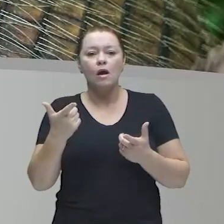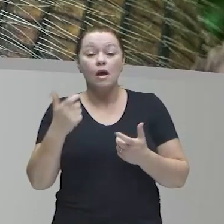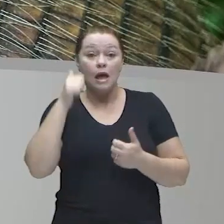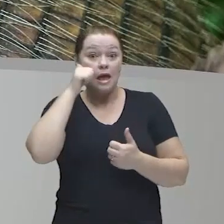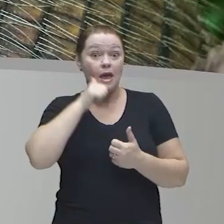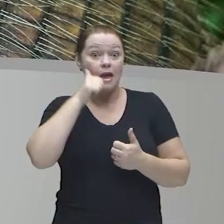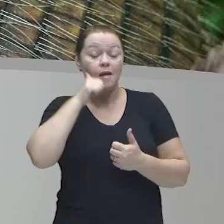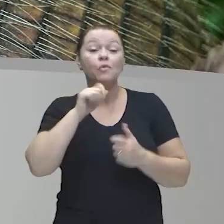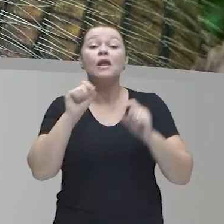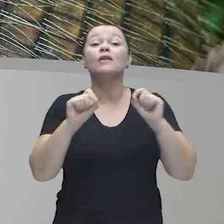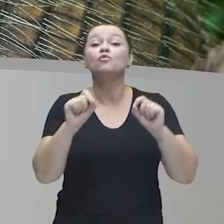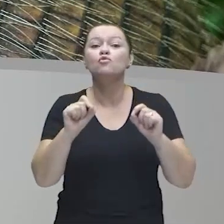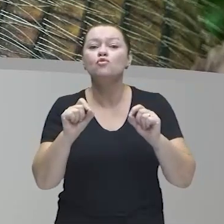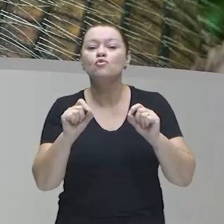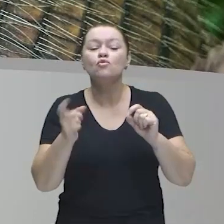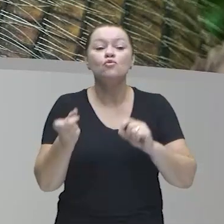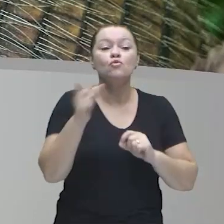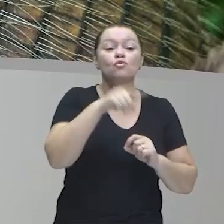do...